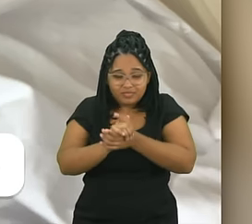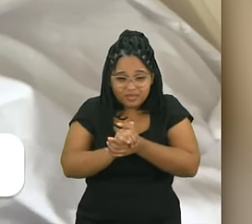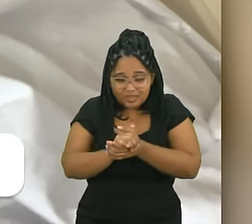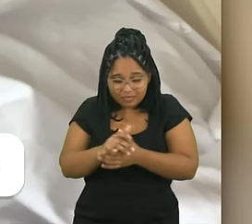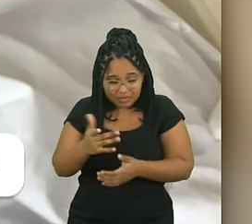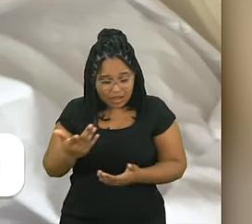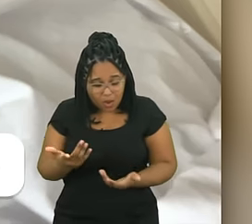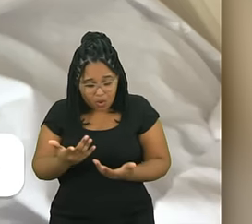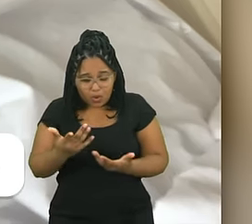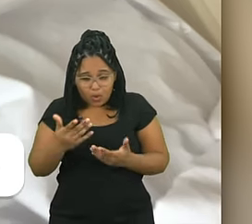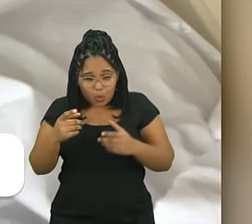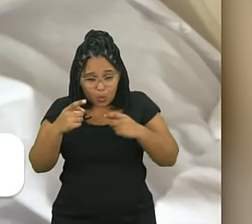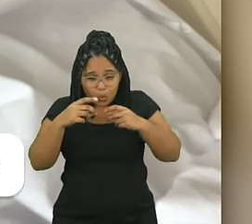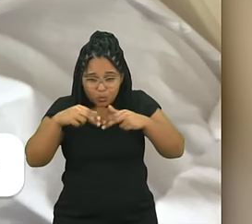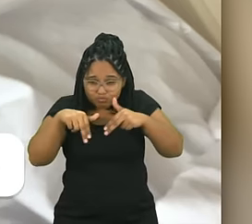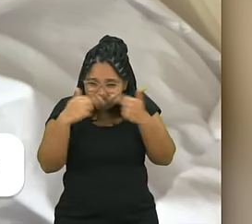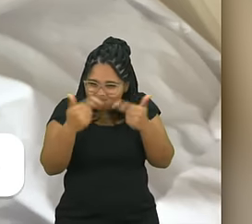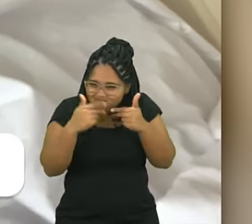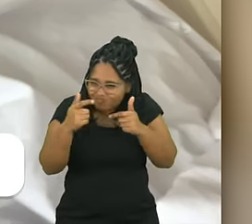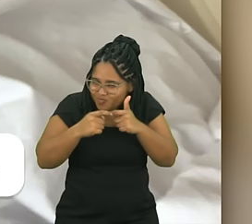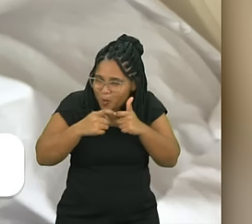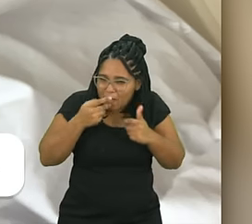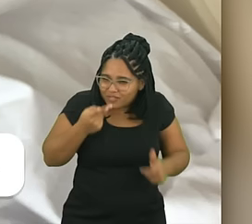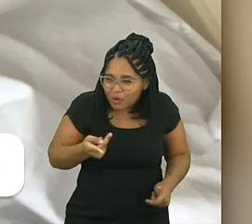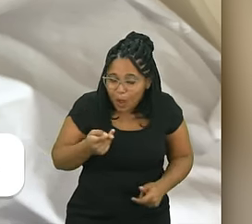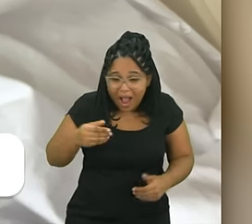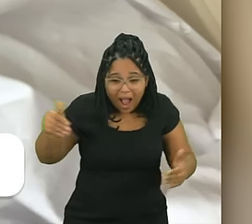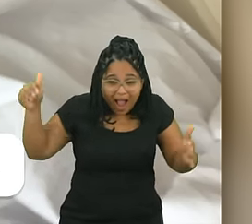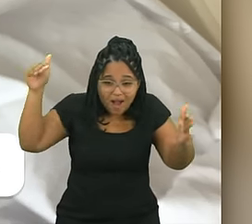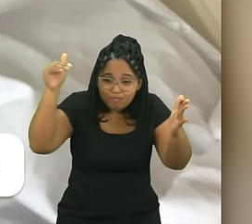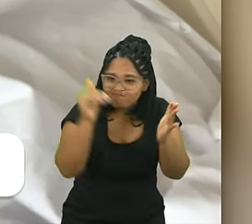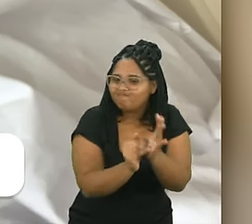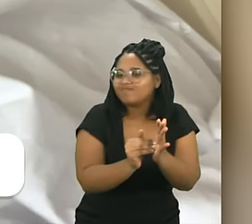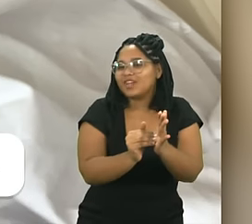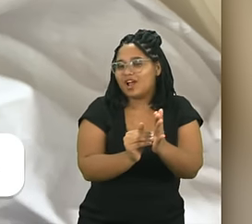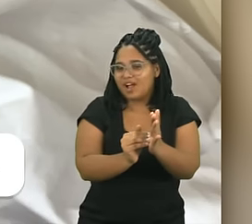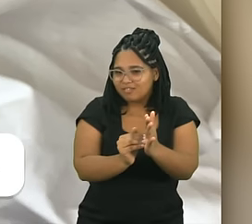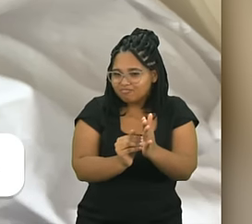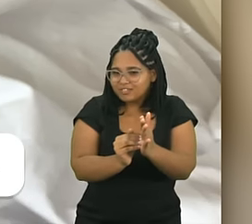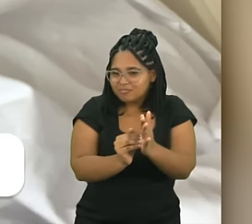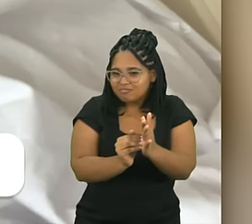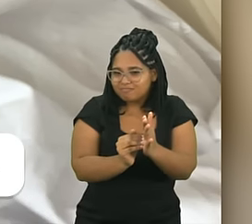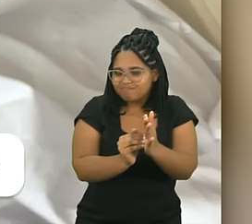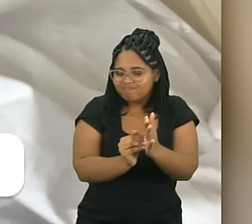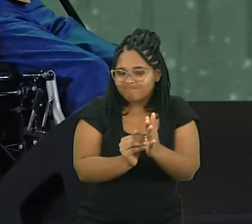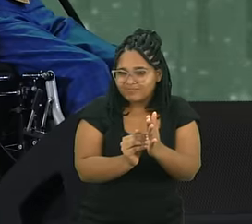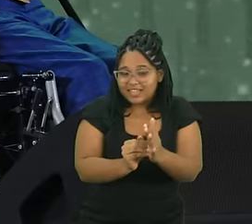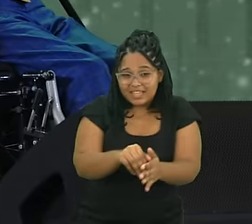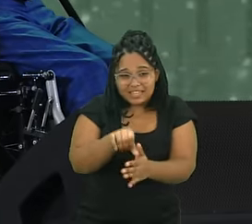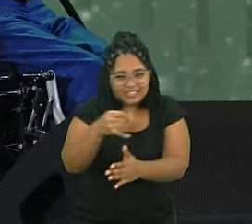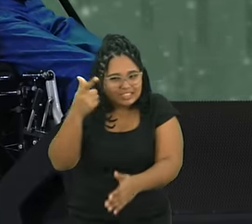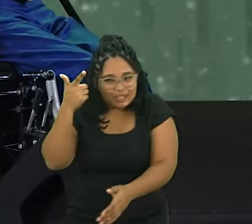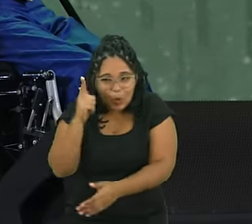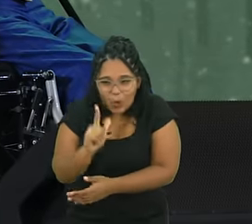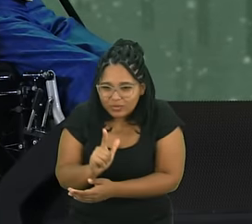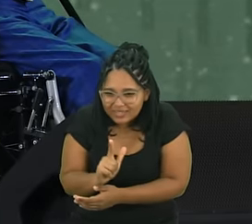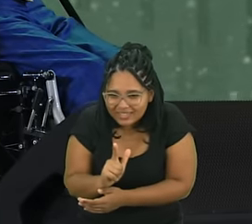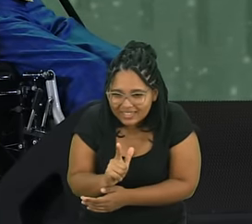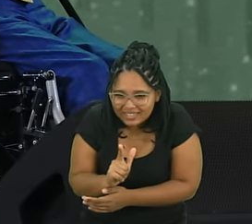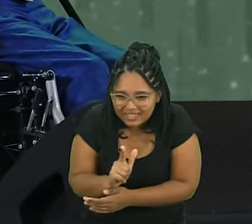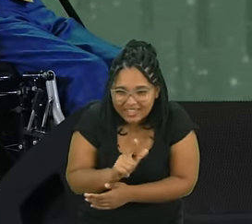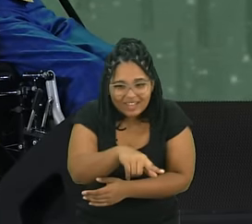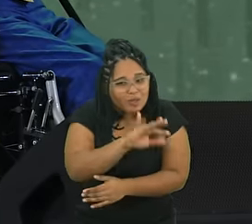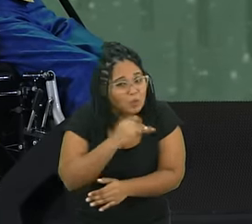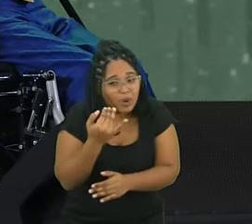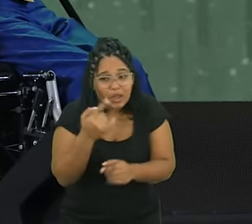última oportunidade, a primeira e a última, de retirar todo o tumor, pois ele não pode ser operado de novo. É a